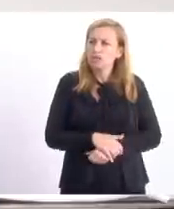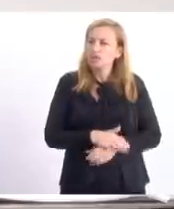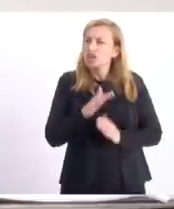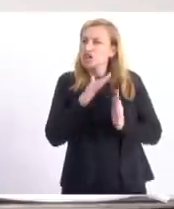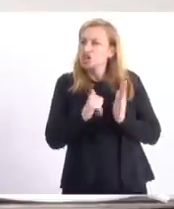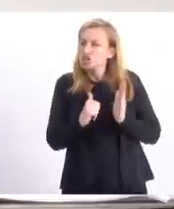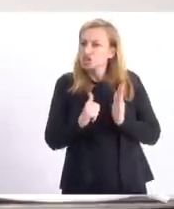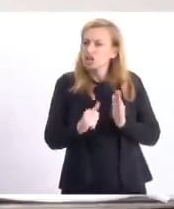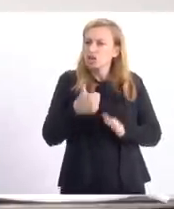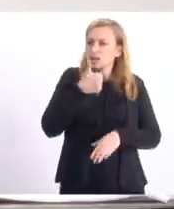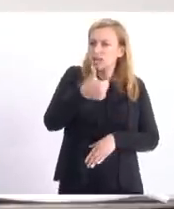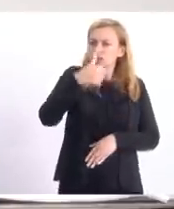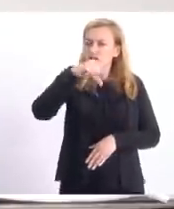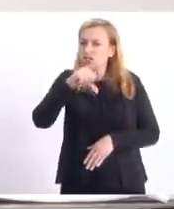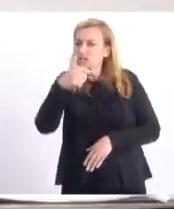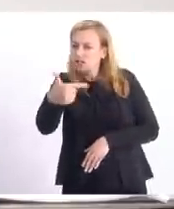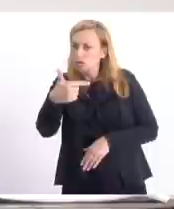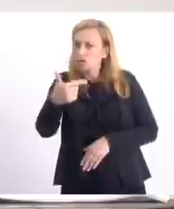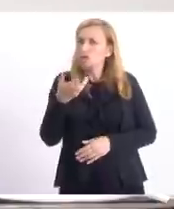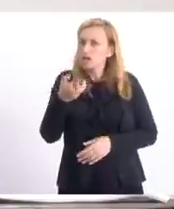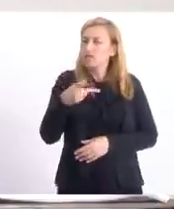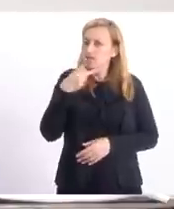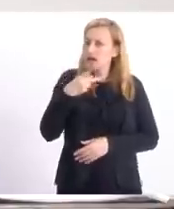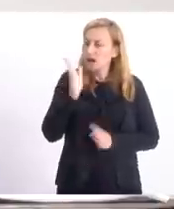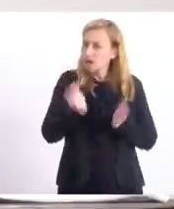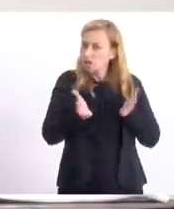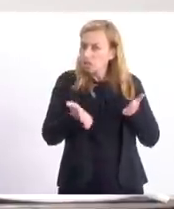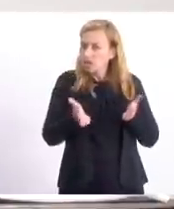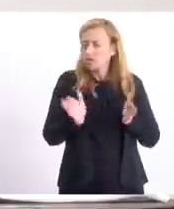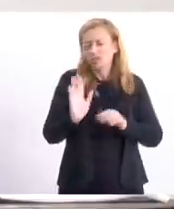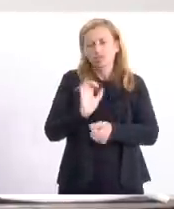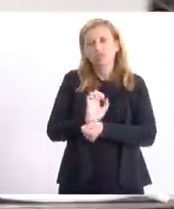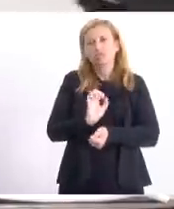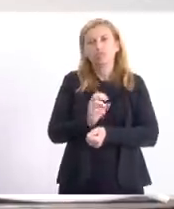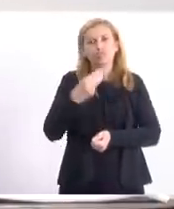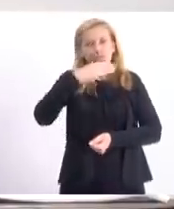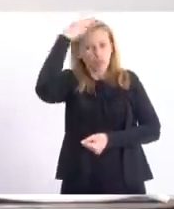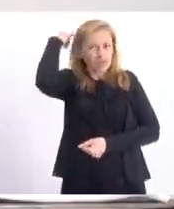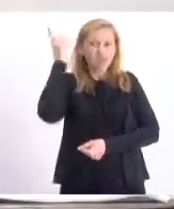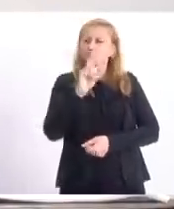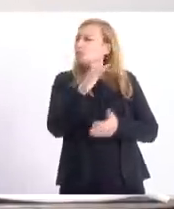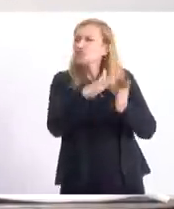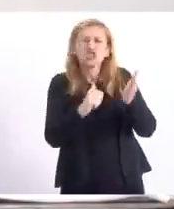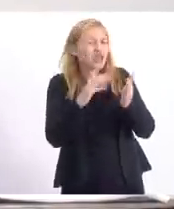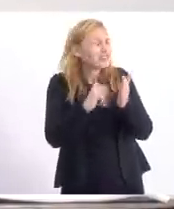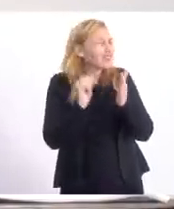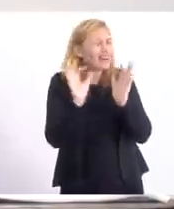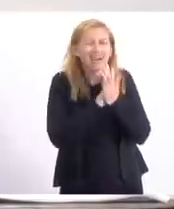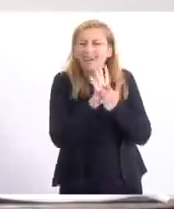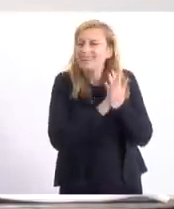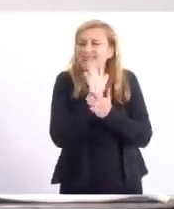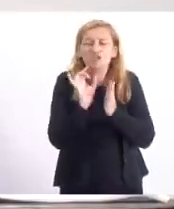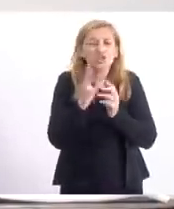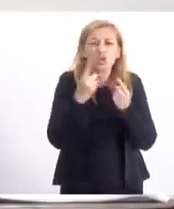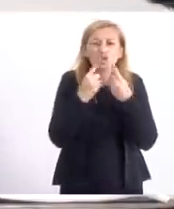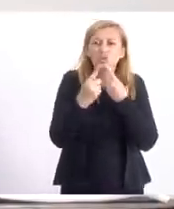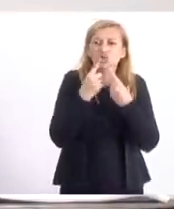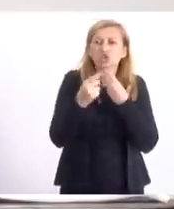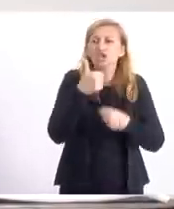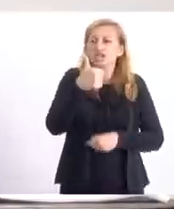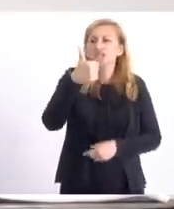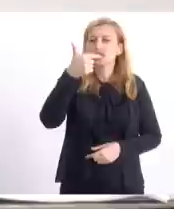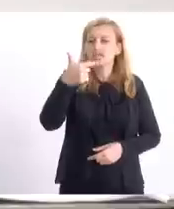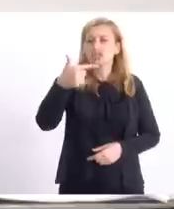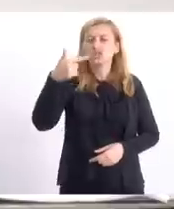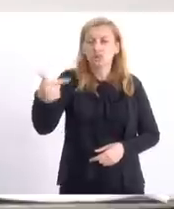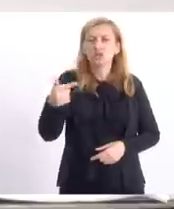retirar o 192. Eu quero ponderar agora... Márcio, com todo o respeito... Mas ouve, presidente. Não vamos retirar nada de ninguém, não. Nós vamos discutir o 122. Eu